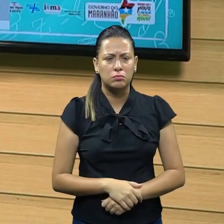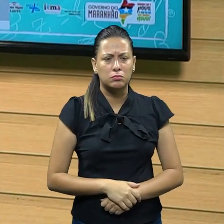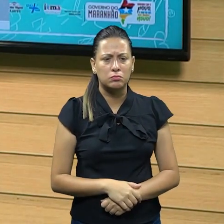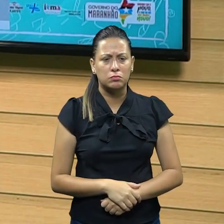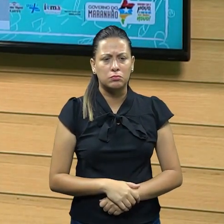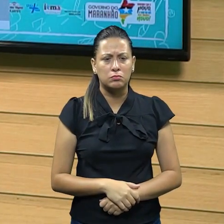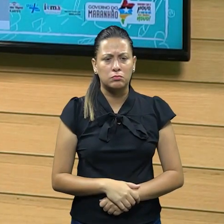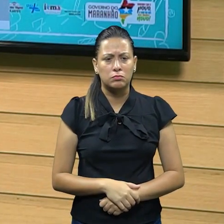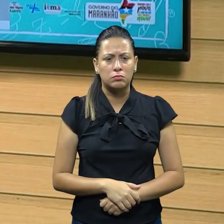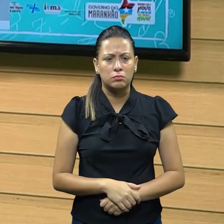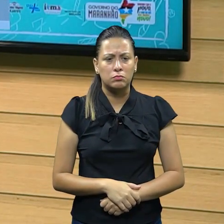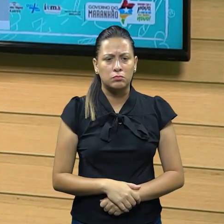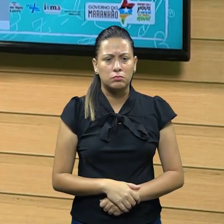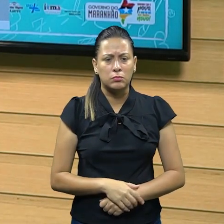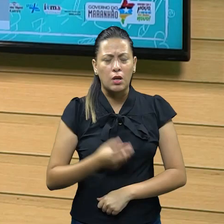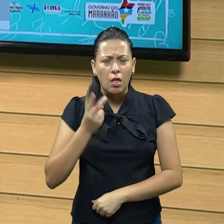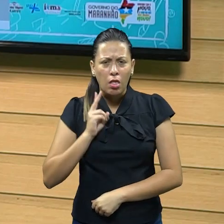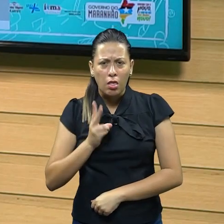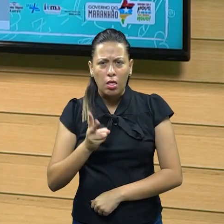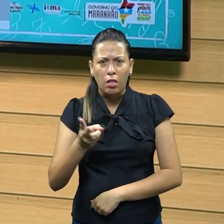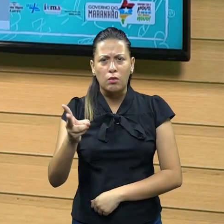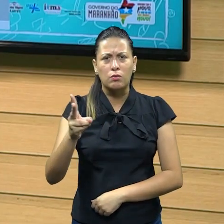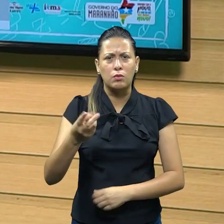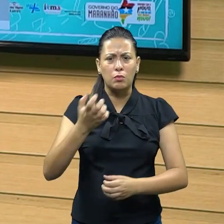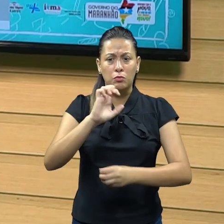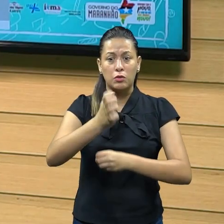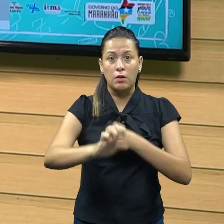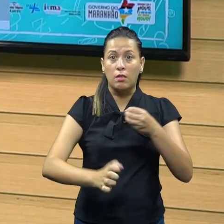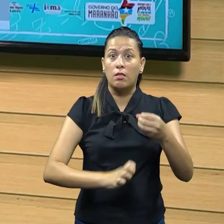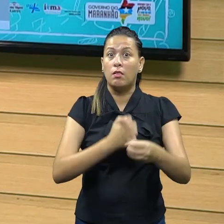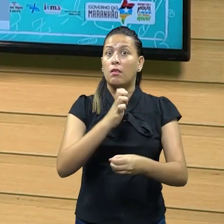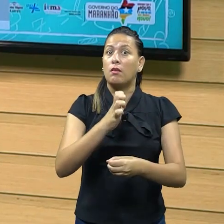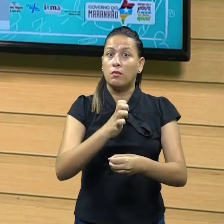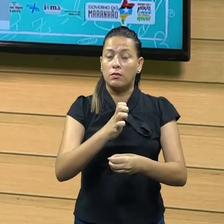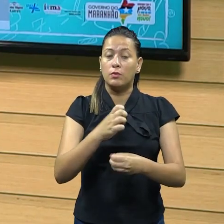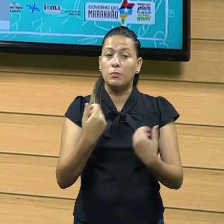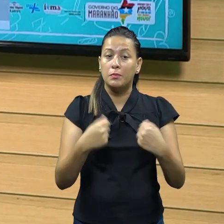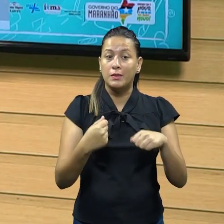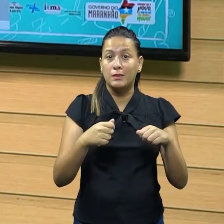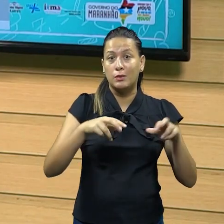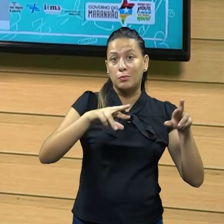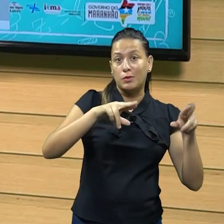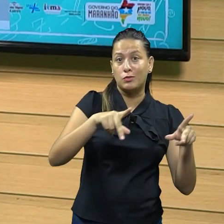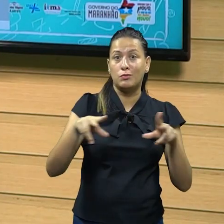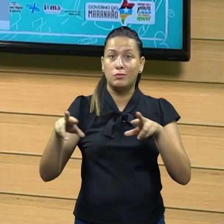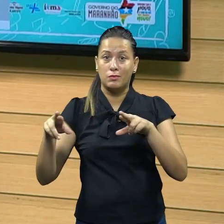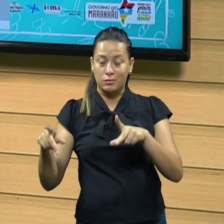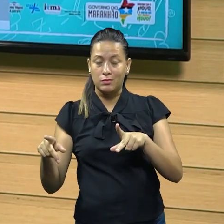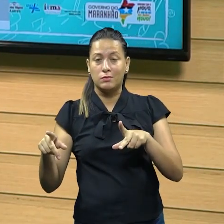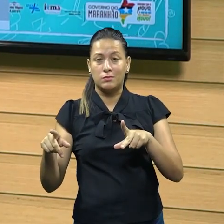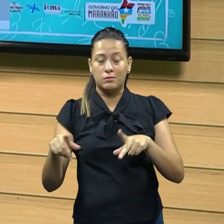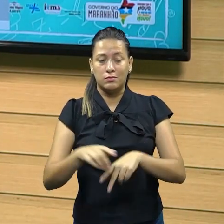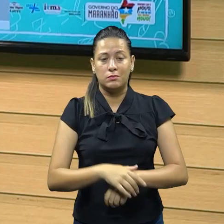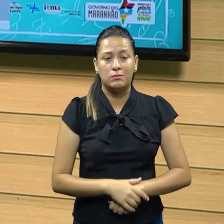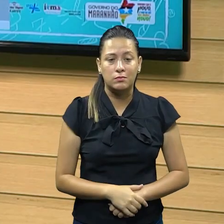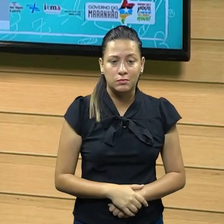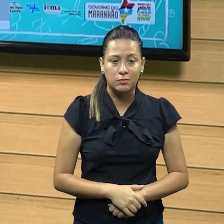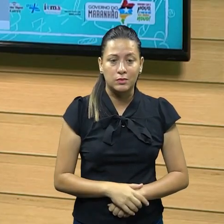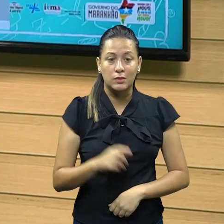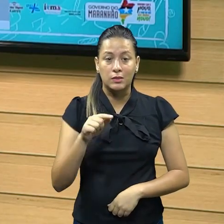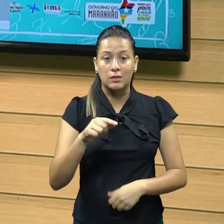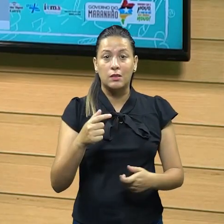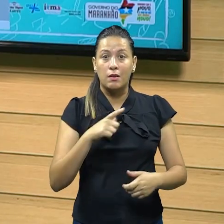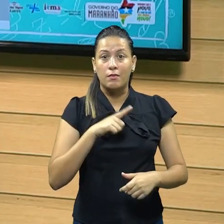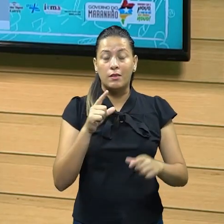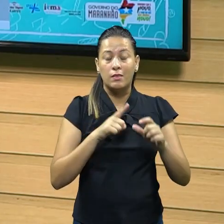contínuo direcionado de elétrons. Tem que haver uma diferença de potencial entre os pontos e aí vai gerar uma